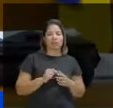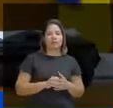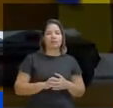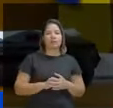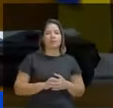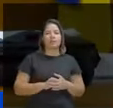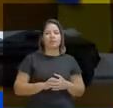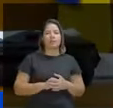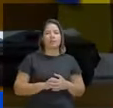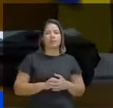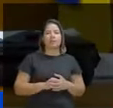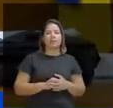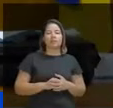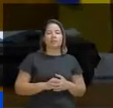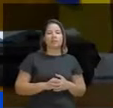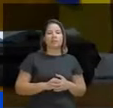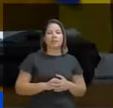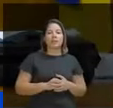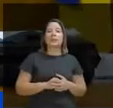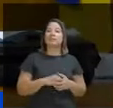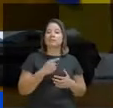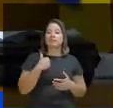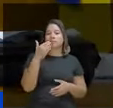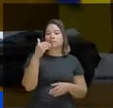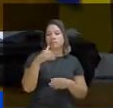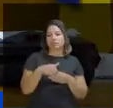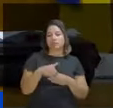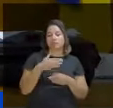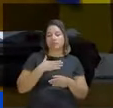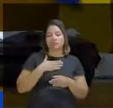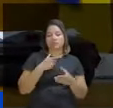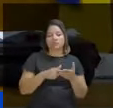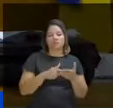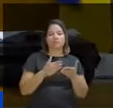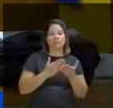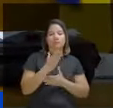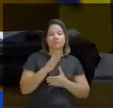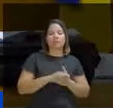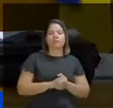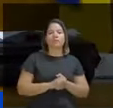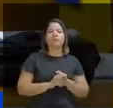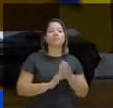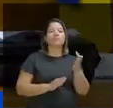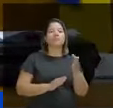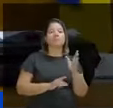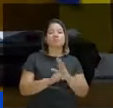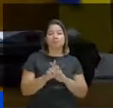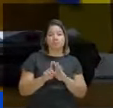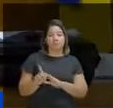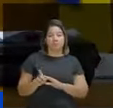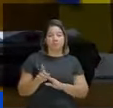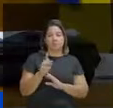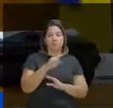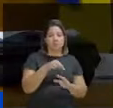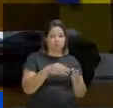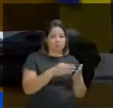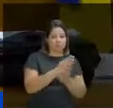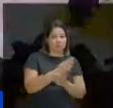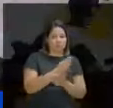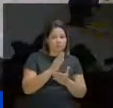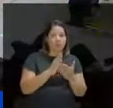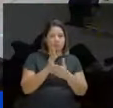aprovação, externando o meu voto pela aprovação. Como vota juiz Carmo Antônio? Aprova, excelência. Juiz Juscelio